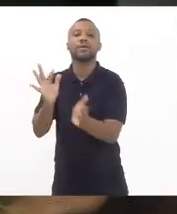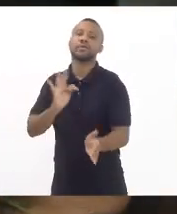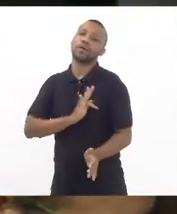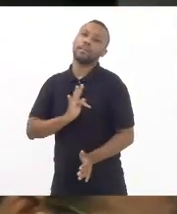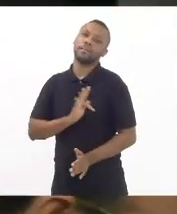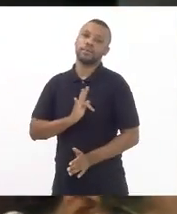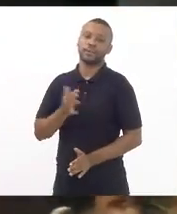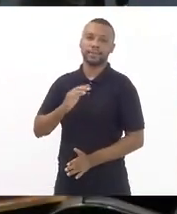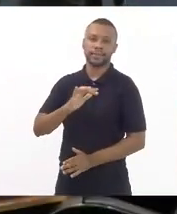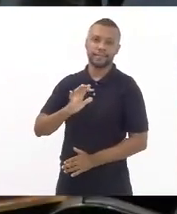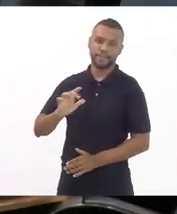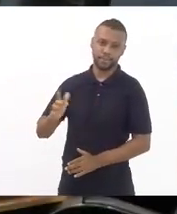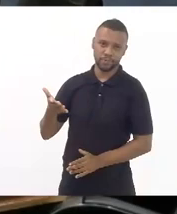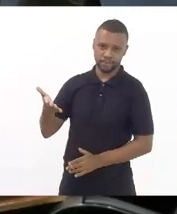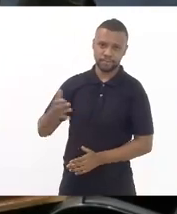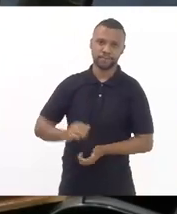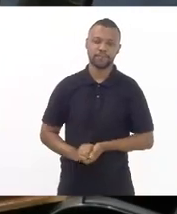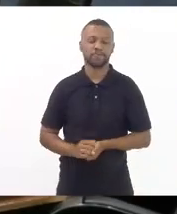Renata, por favor.